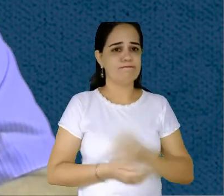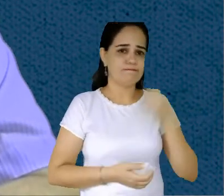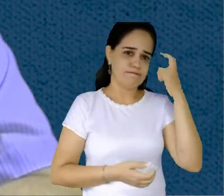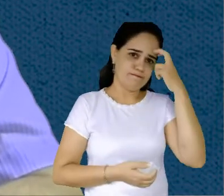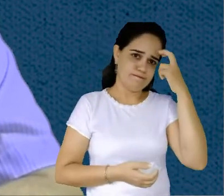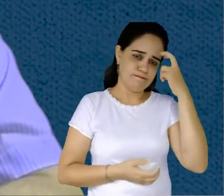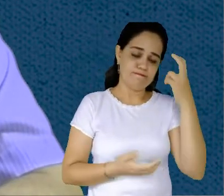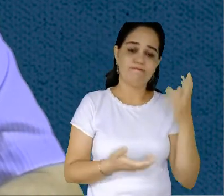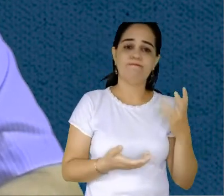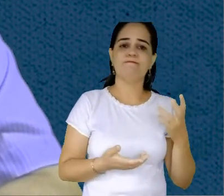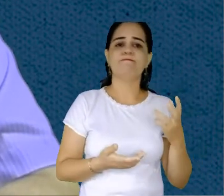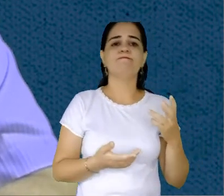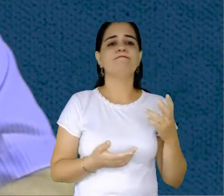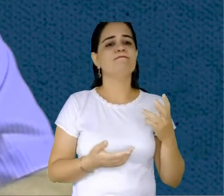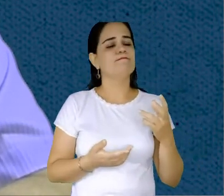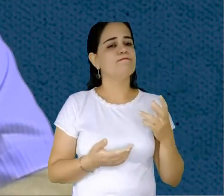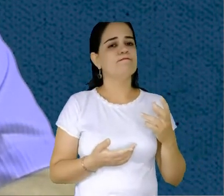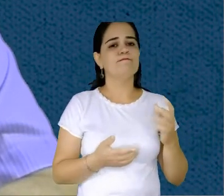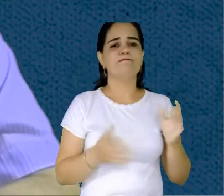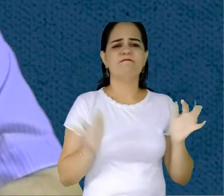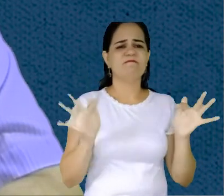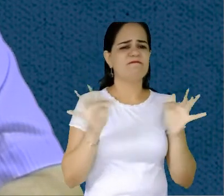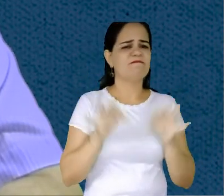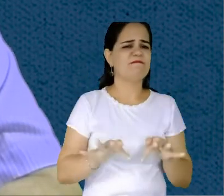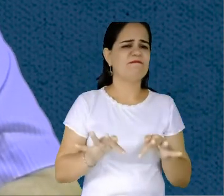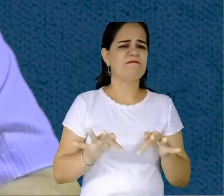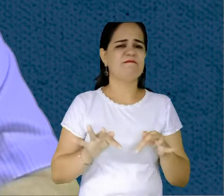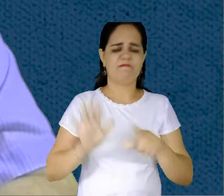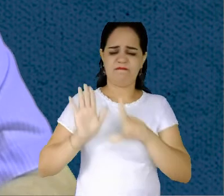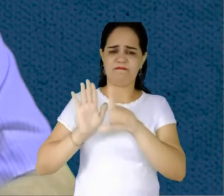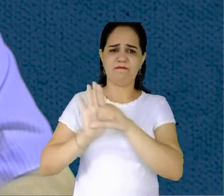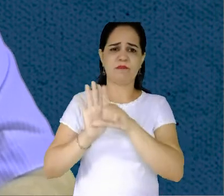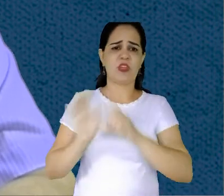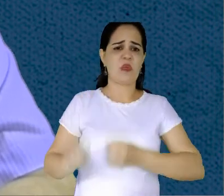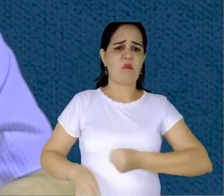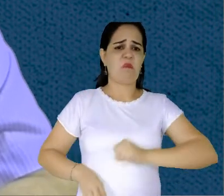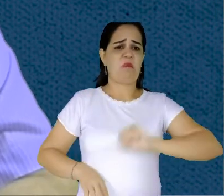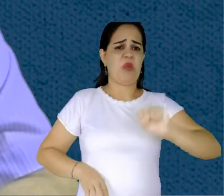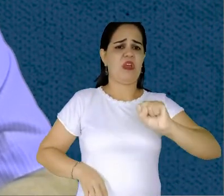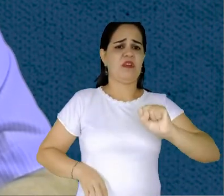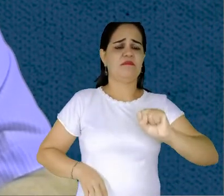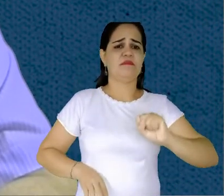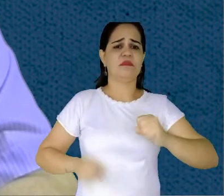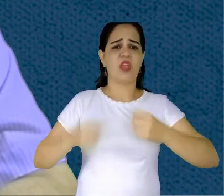o aborto seja realmente proibido.